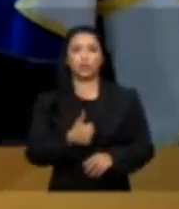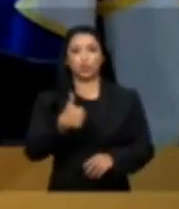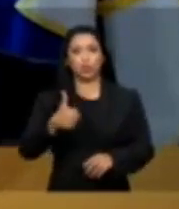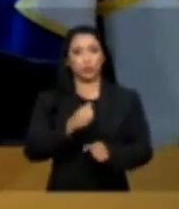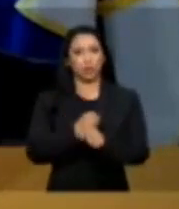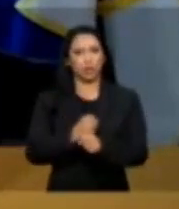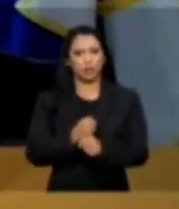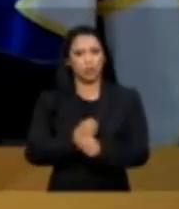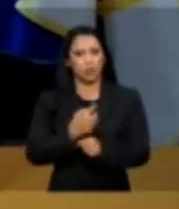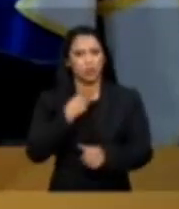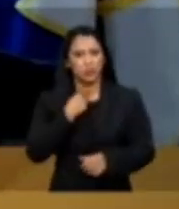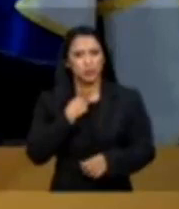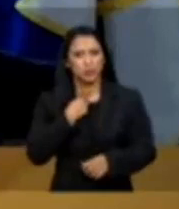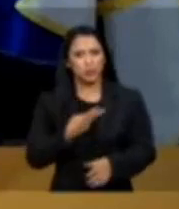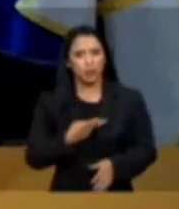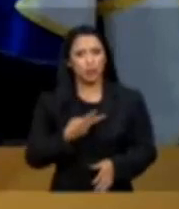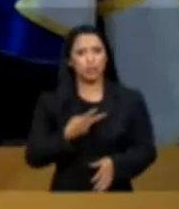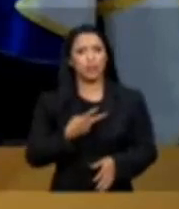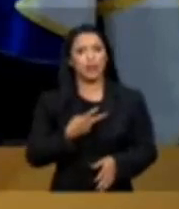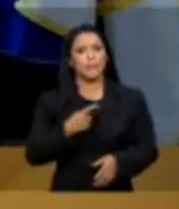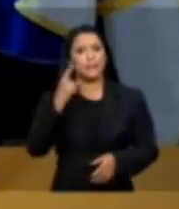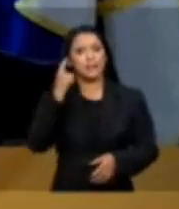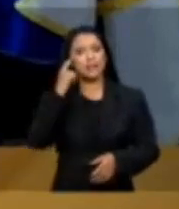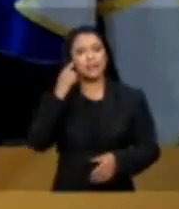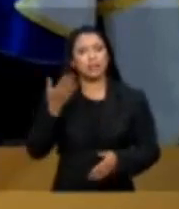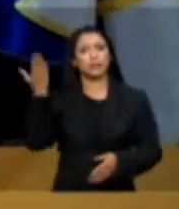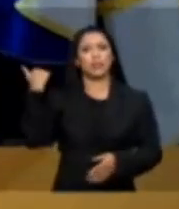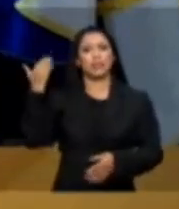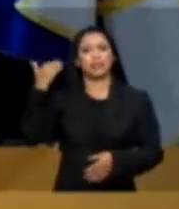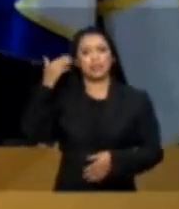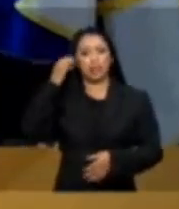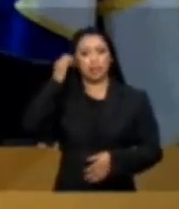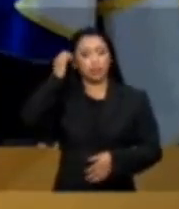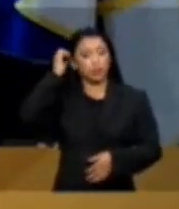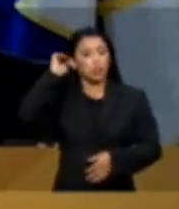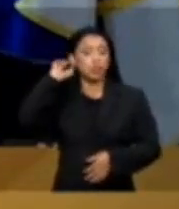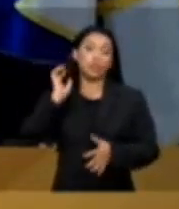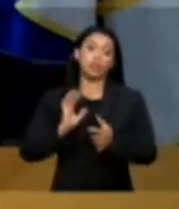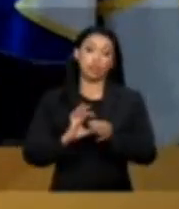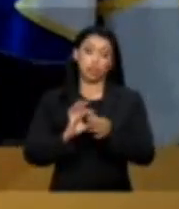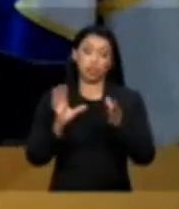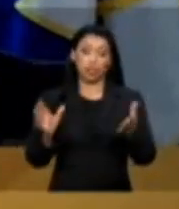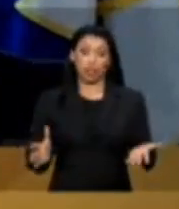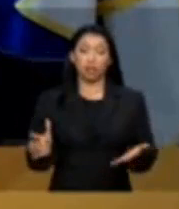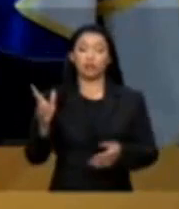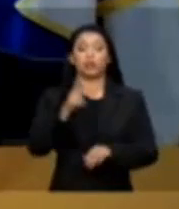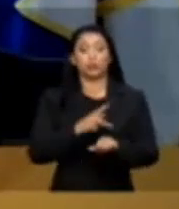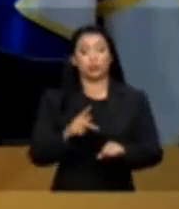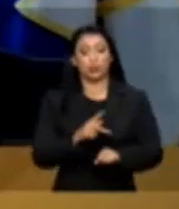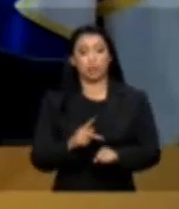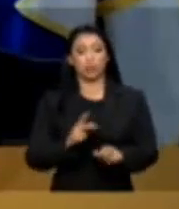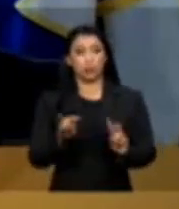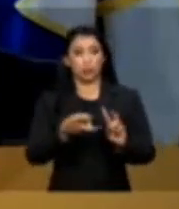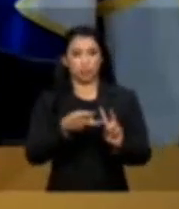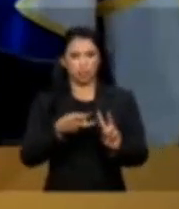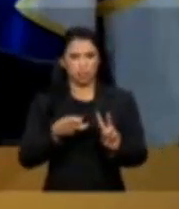pode invisibilizar os nossos ancestrais que nos legaram este país. Como escreveu Darcy Ribeiro, os